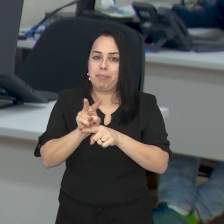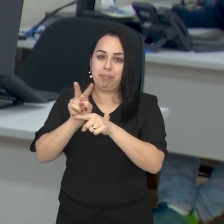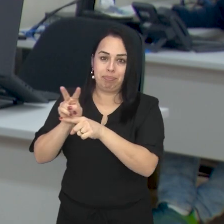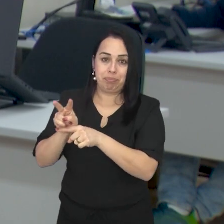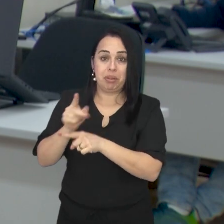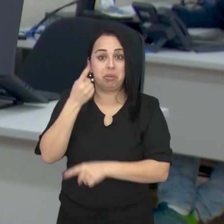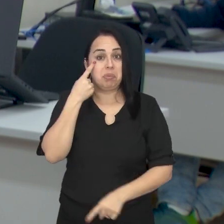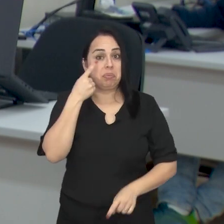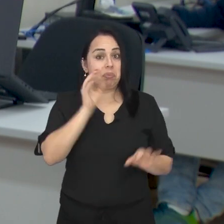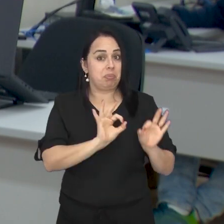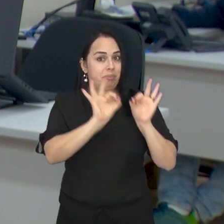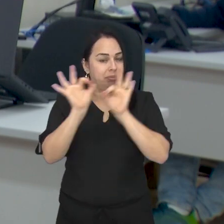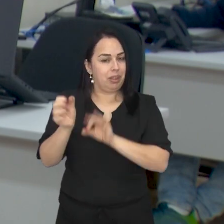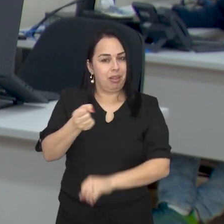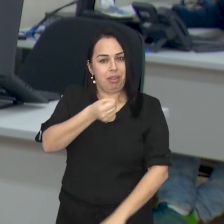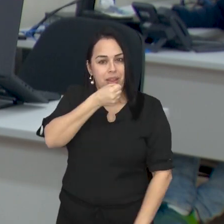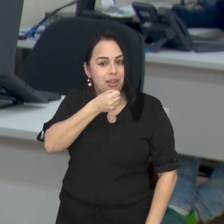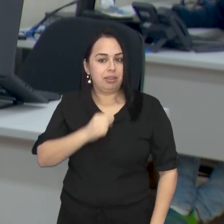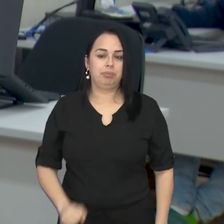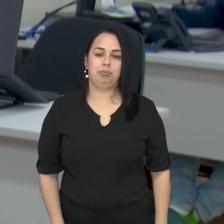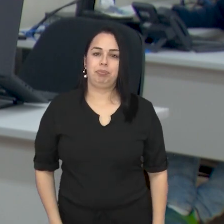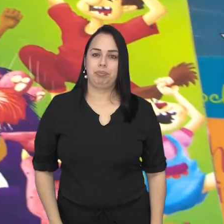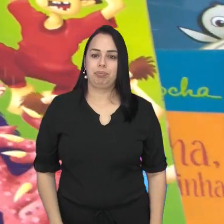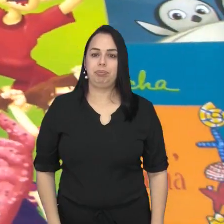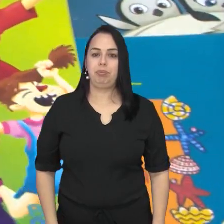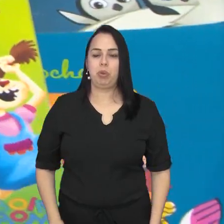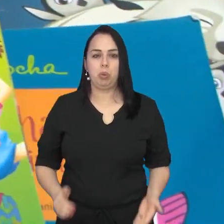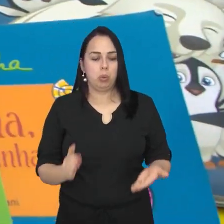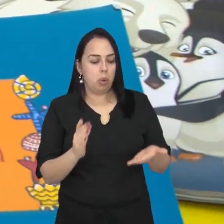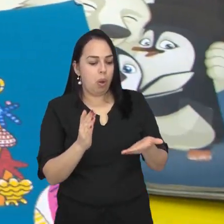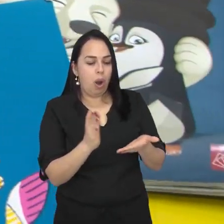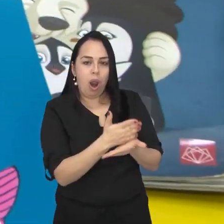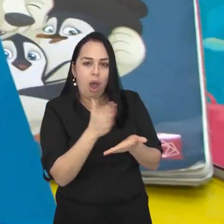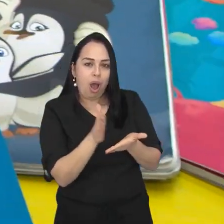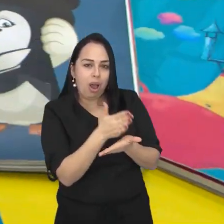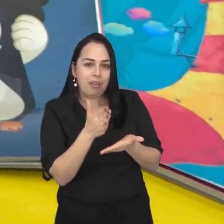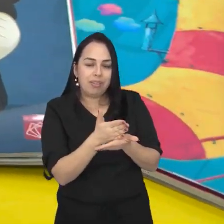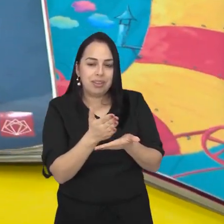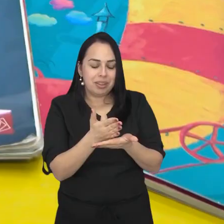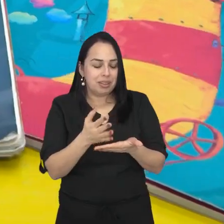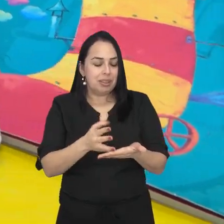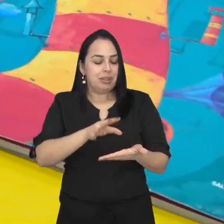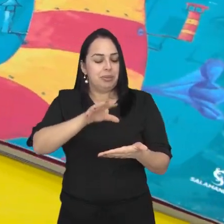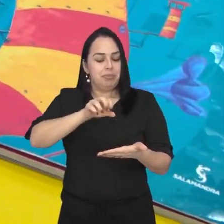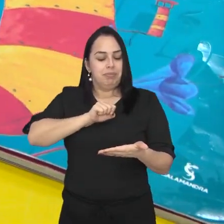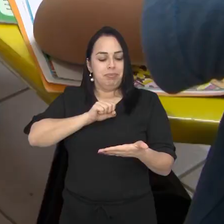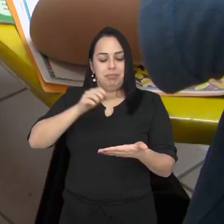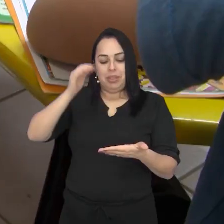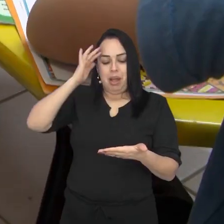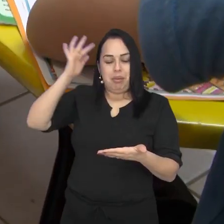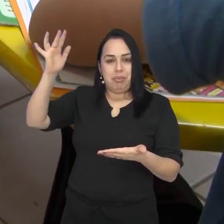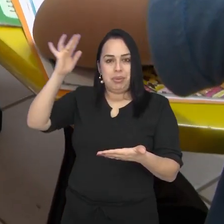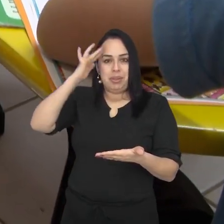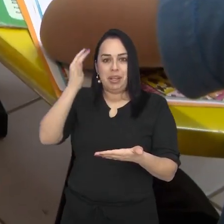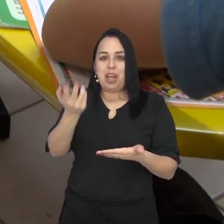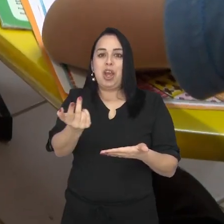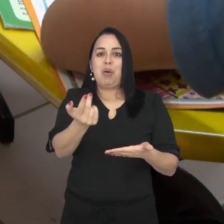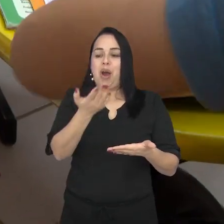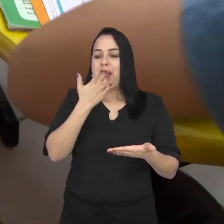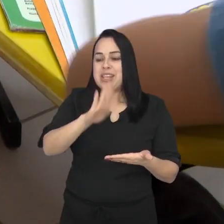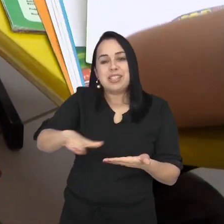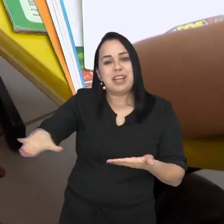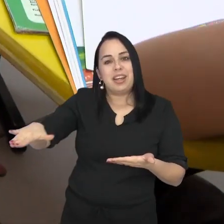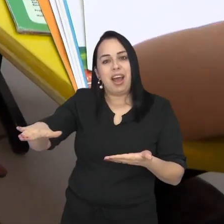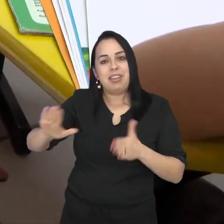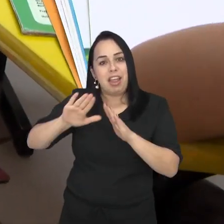aos moradores. É o que você confere na reportagem. É em meio aos livros que muitos sonhos nascem, como os dessas crianças